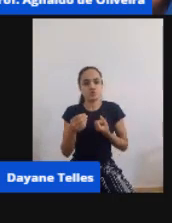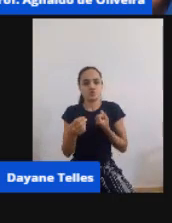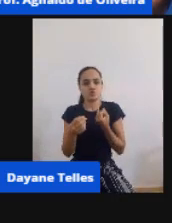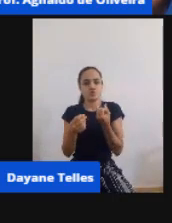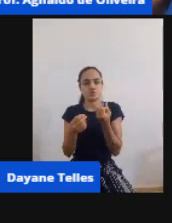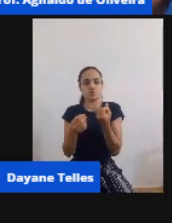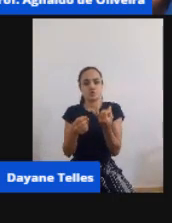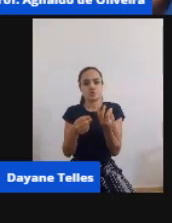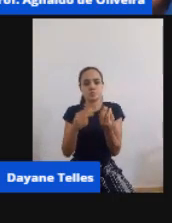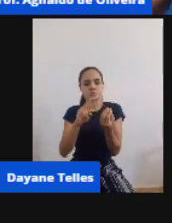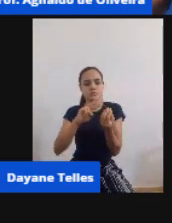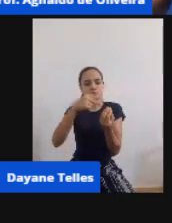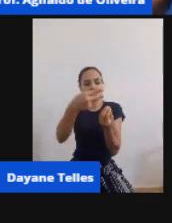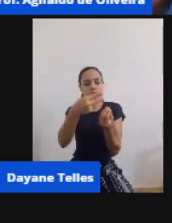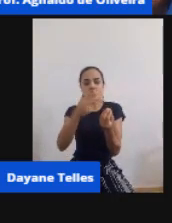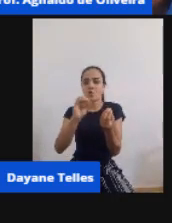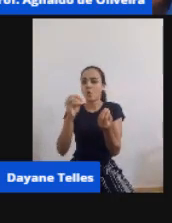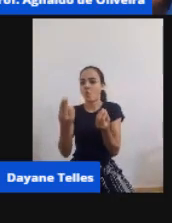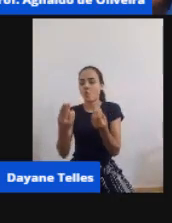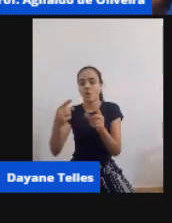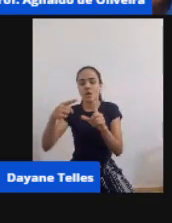deverá apresentar a solução.